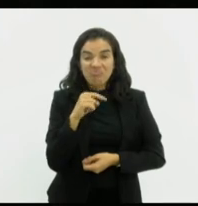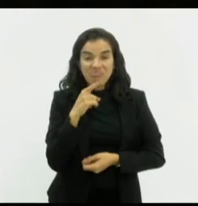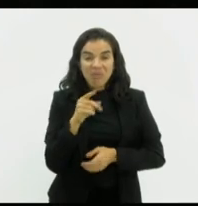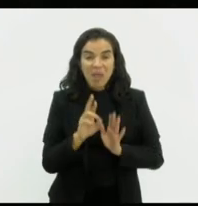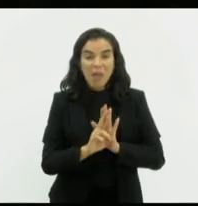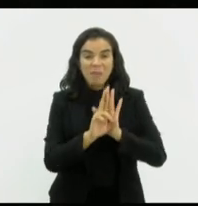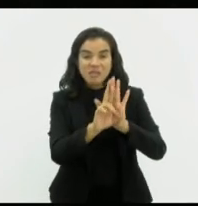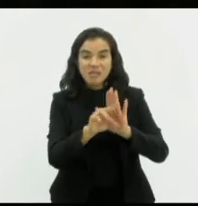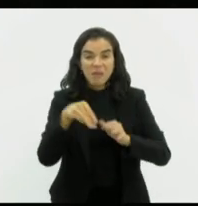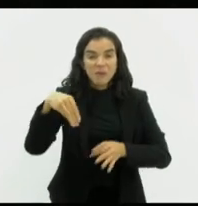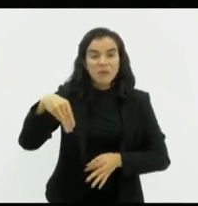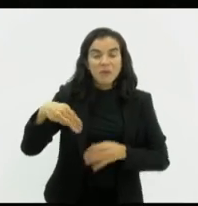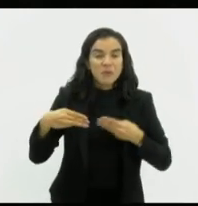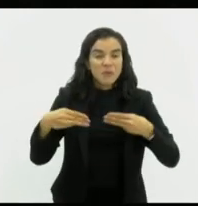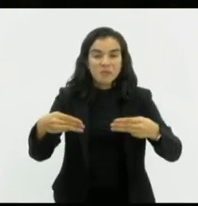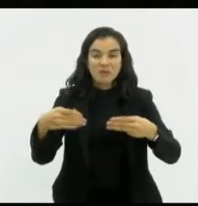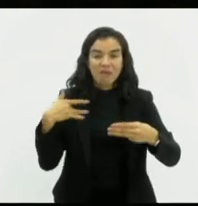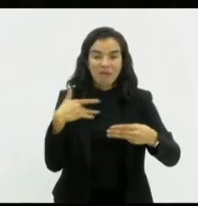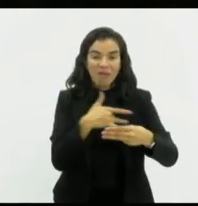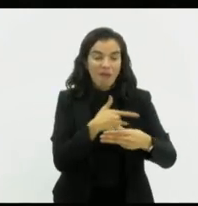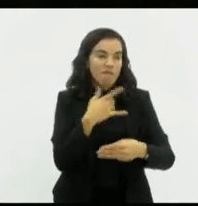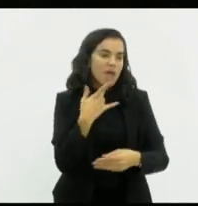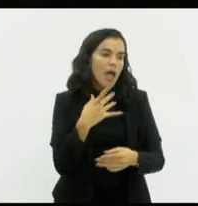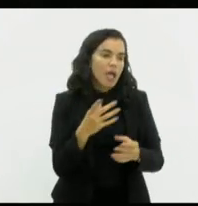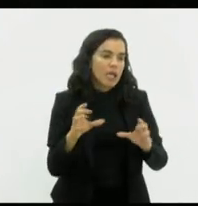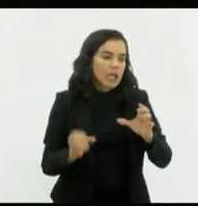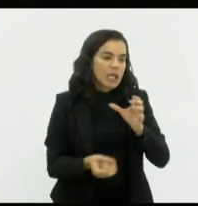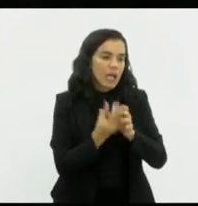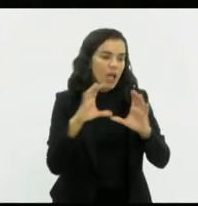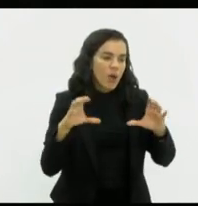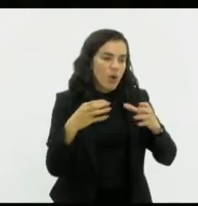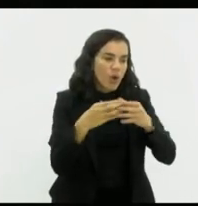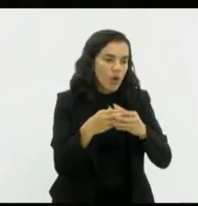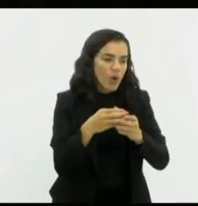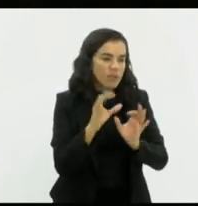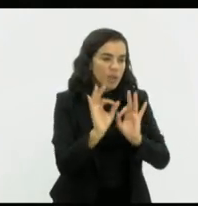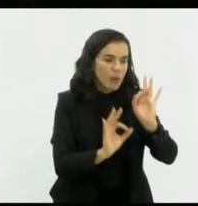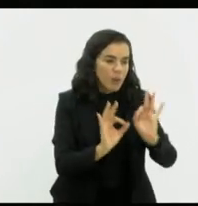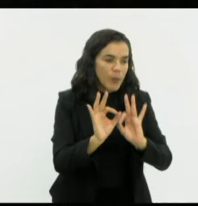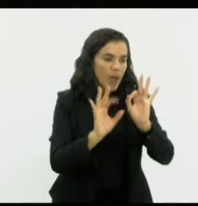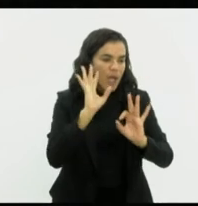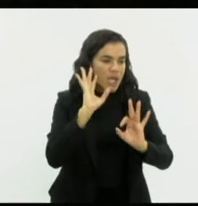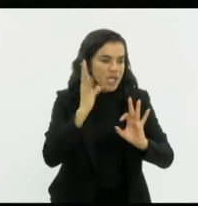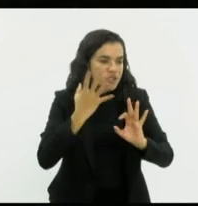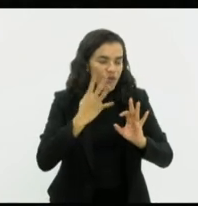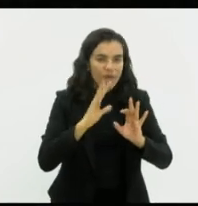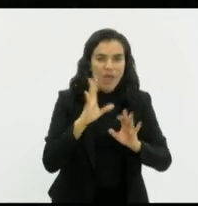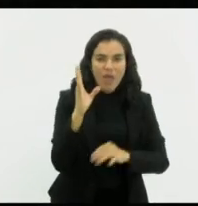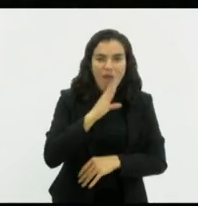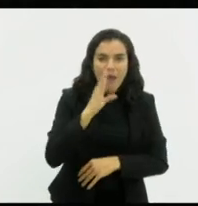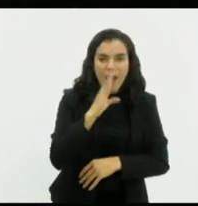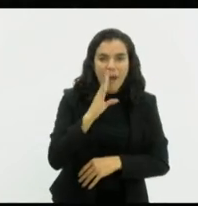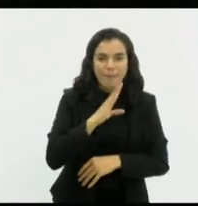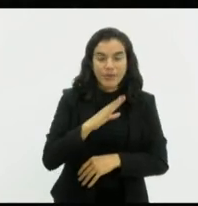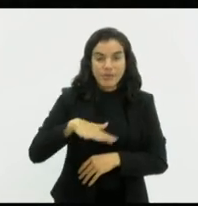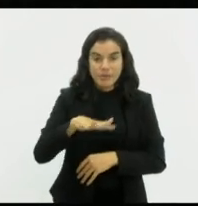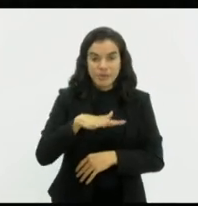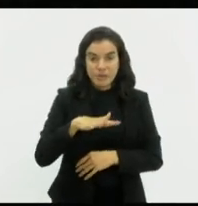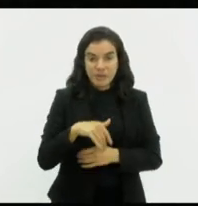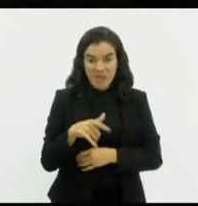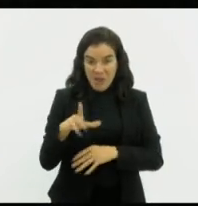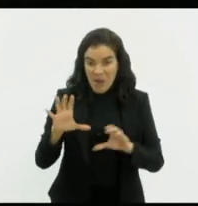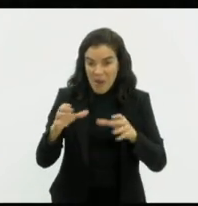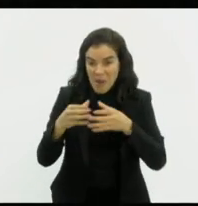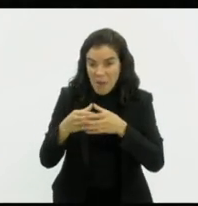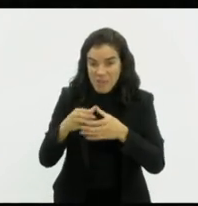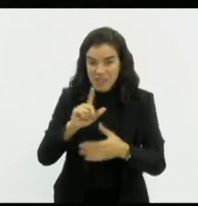Ministério da Saúde virem a público dizer que vão montar um comitê de gestão para tentar solucionar essa situação. Para mim, essa história de um comitê